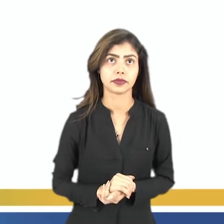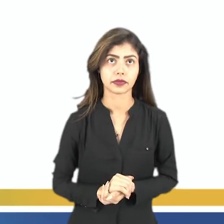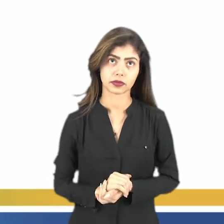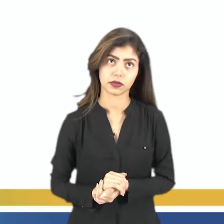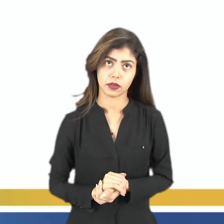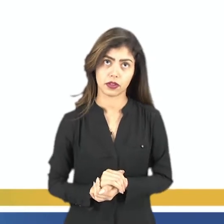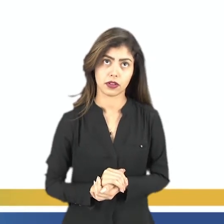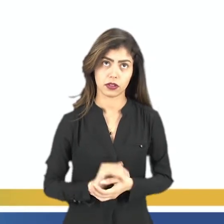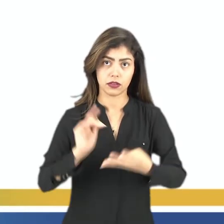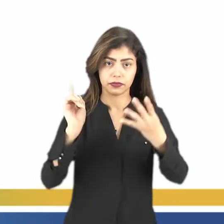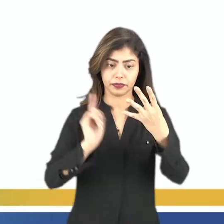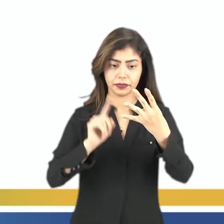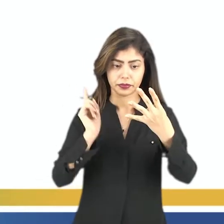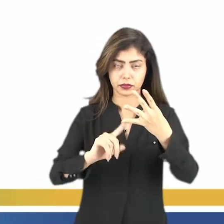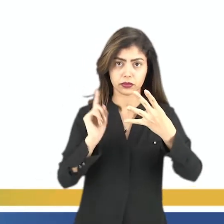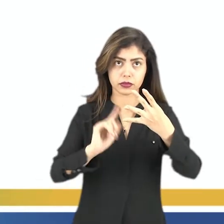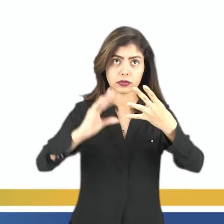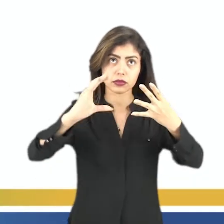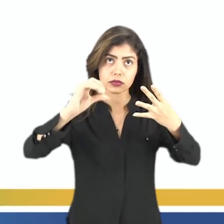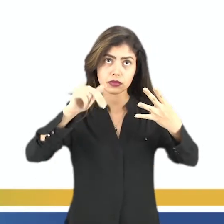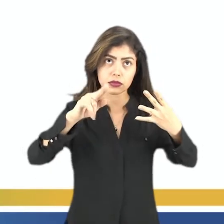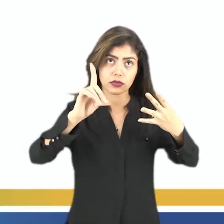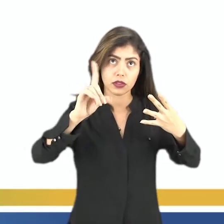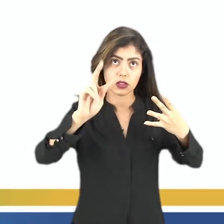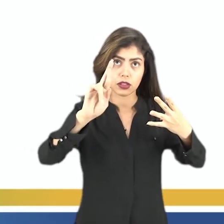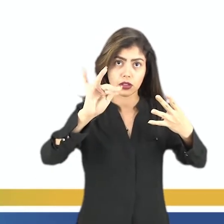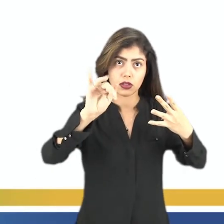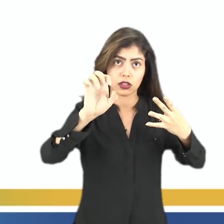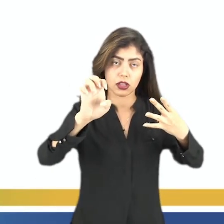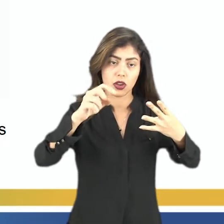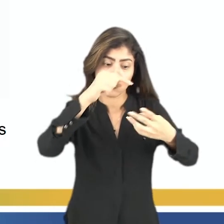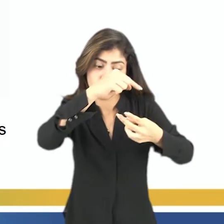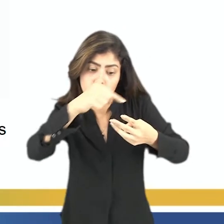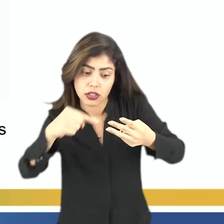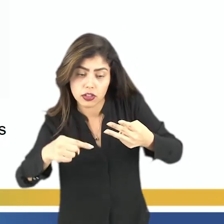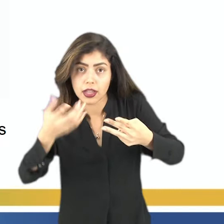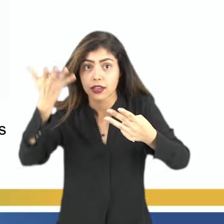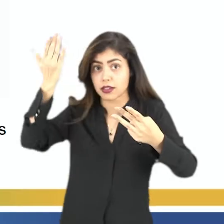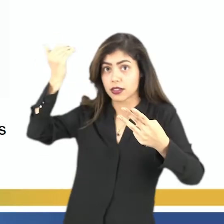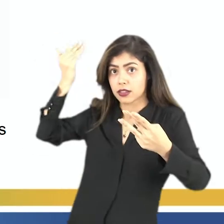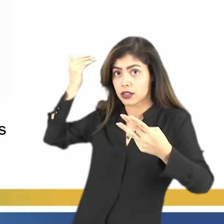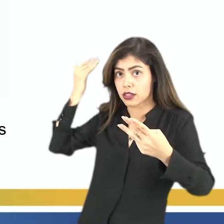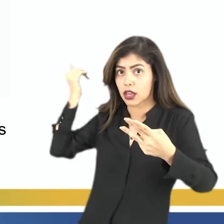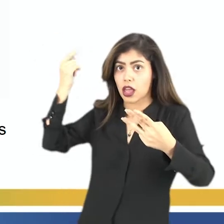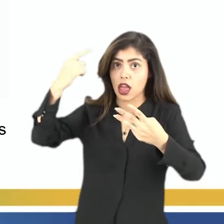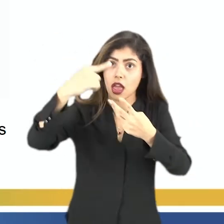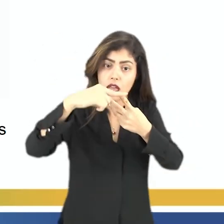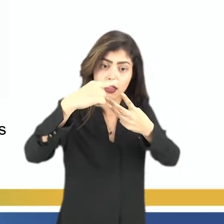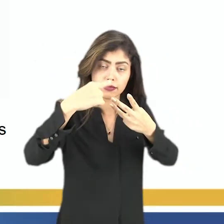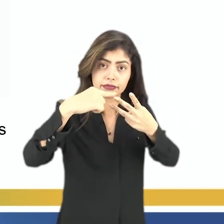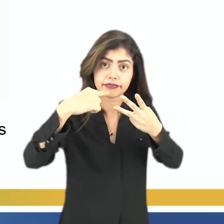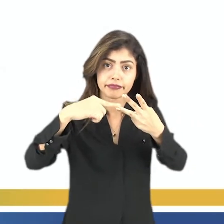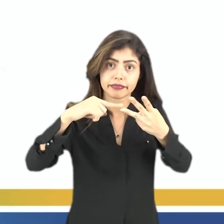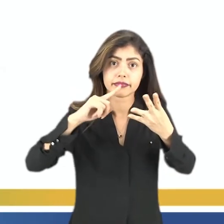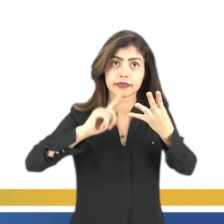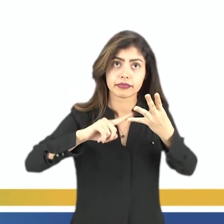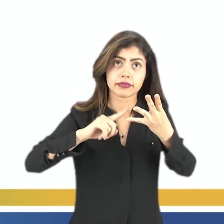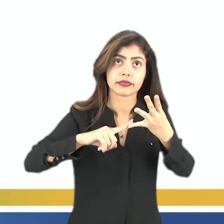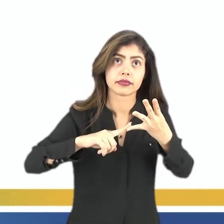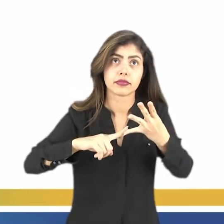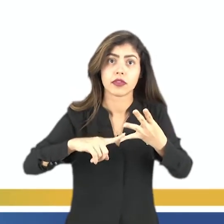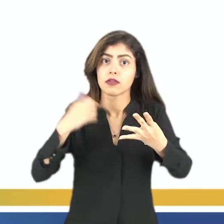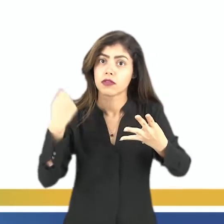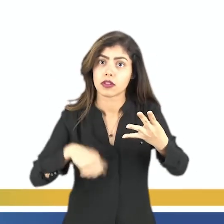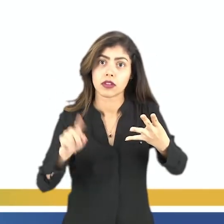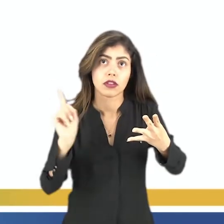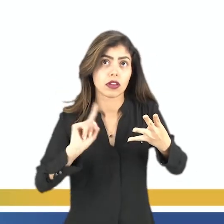os condutores. Se você tem os três elementos que foi passado anteriormente, você tem resistor, capacitor e gerador, mas você